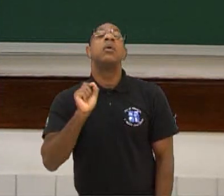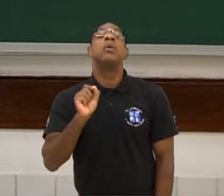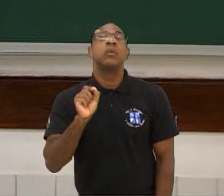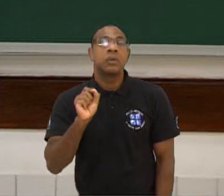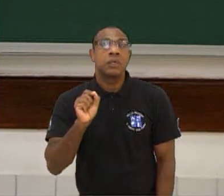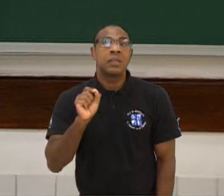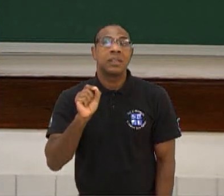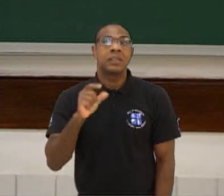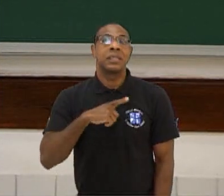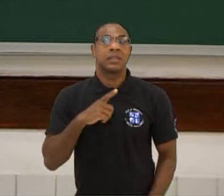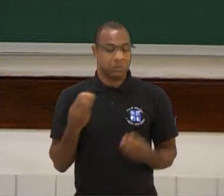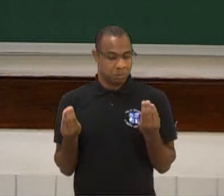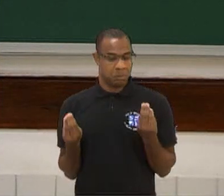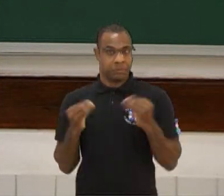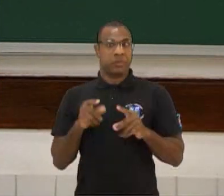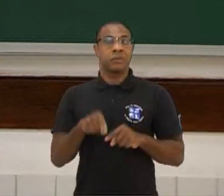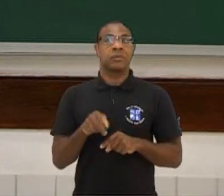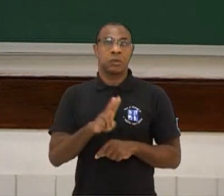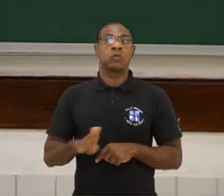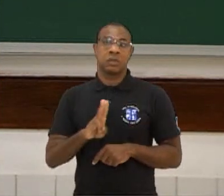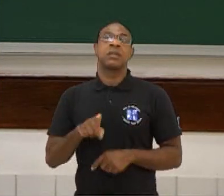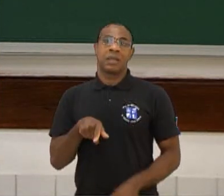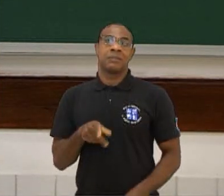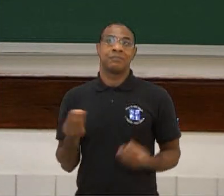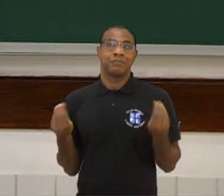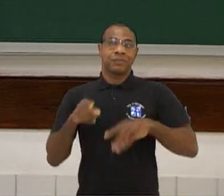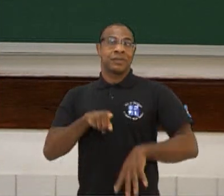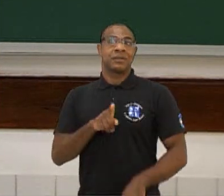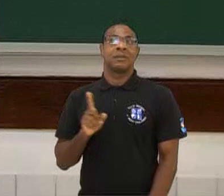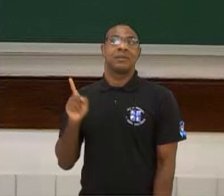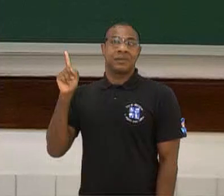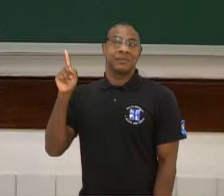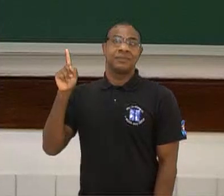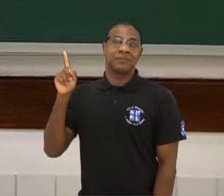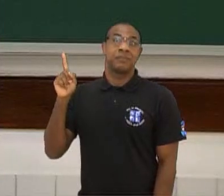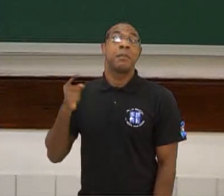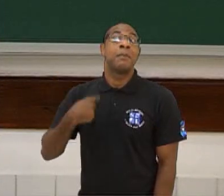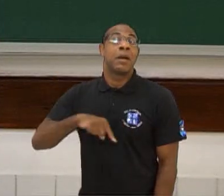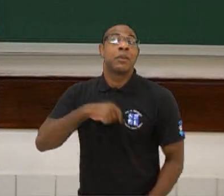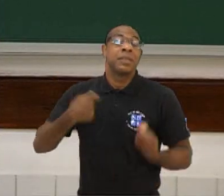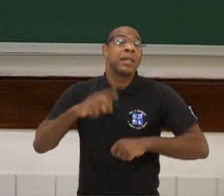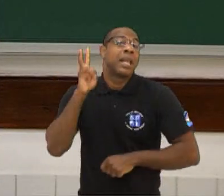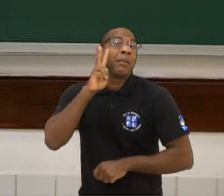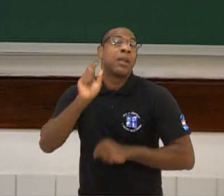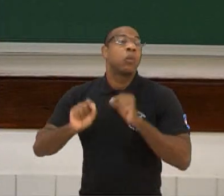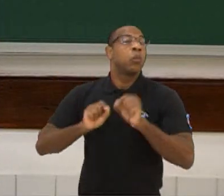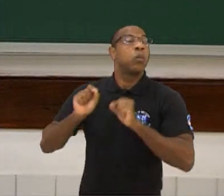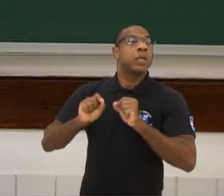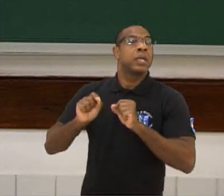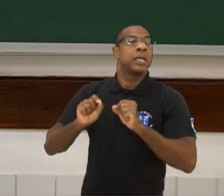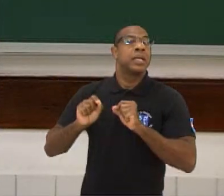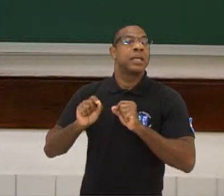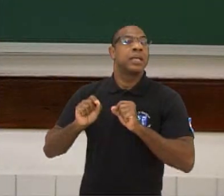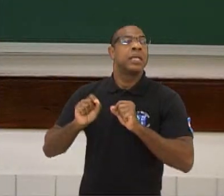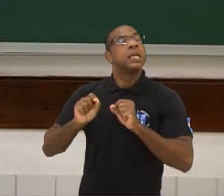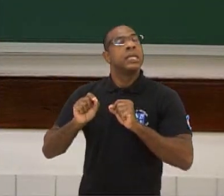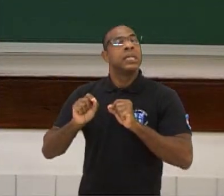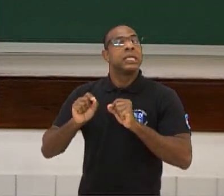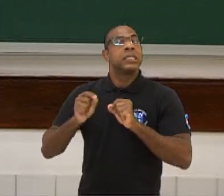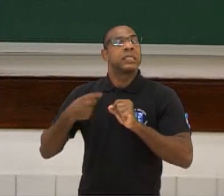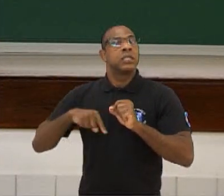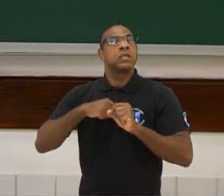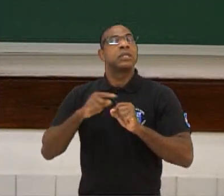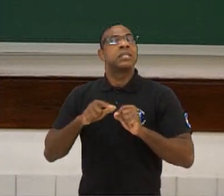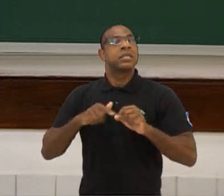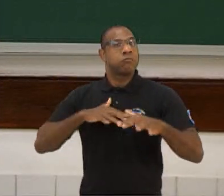sim, sendo utilizada, ela está sendo cumprida, só que a gente tem que lembrar de que, de alguma forma, né, elas atuam